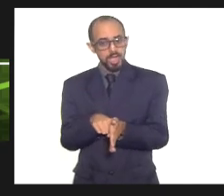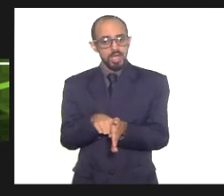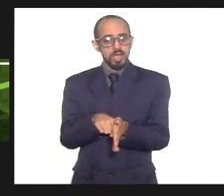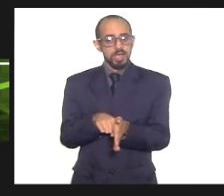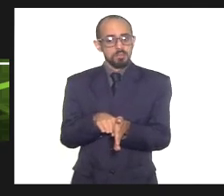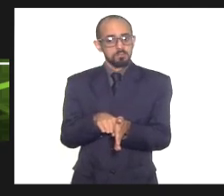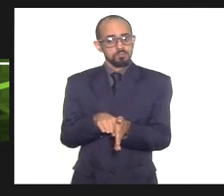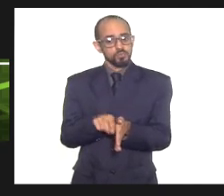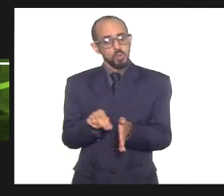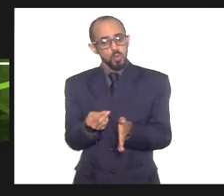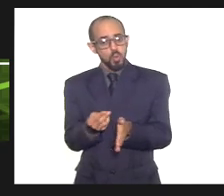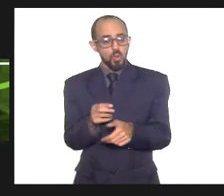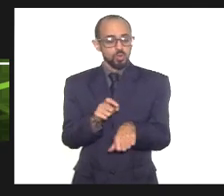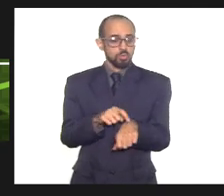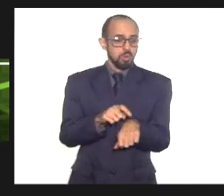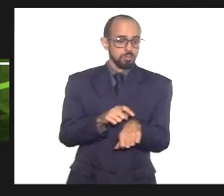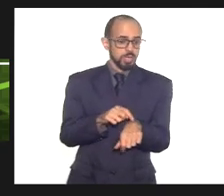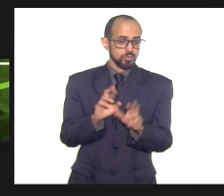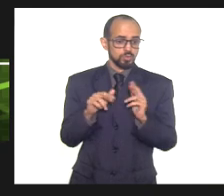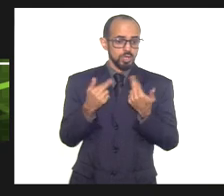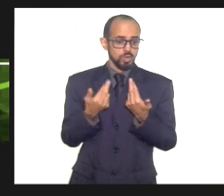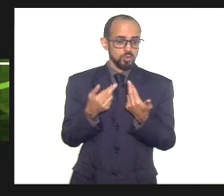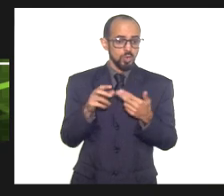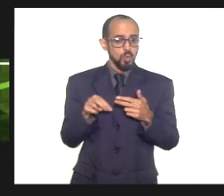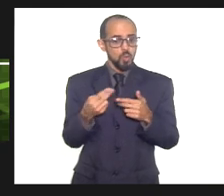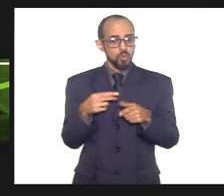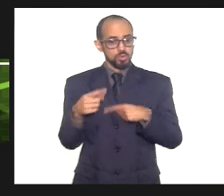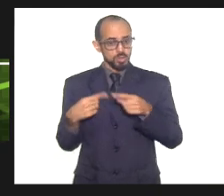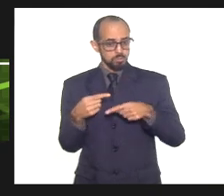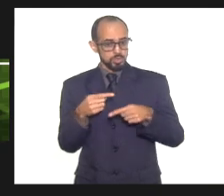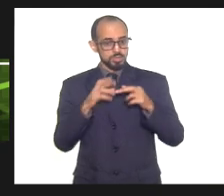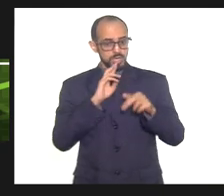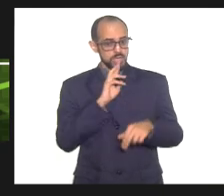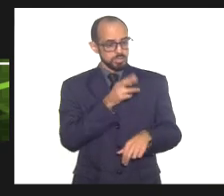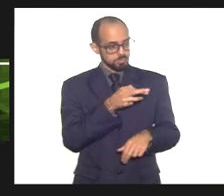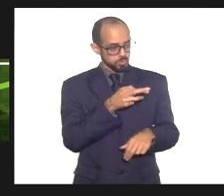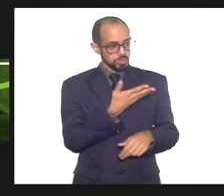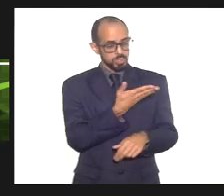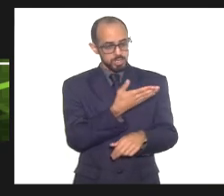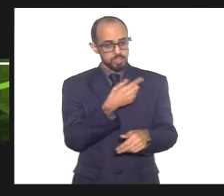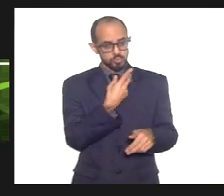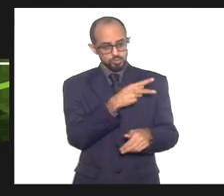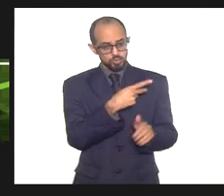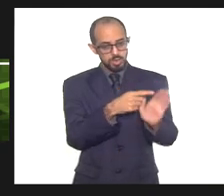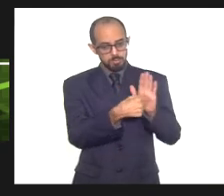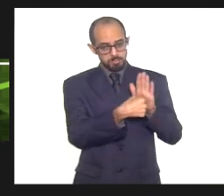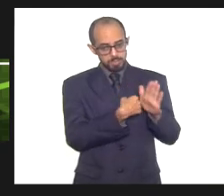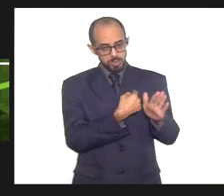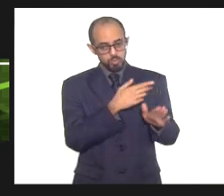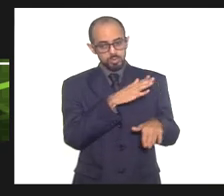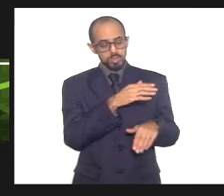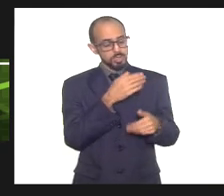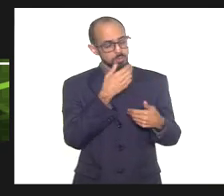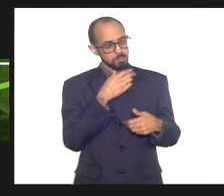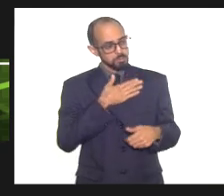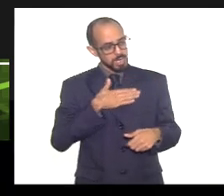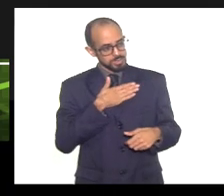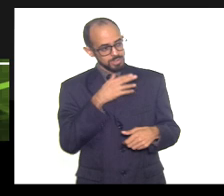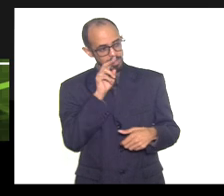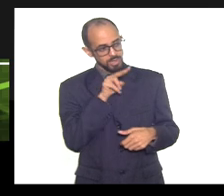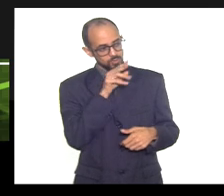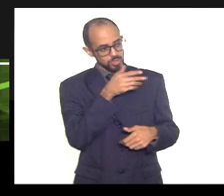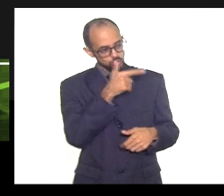se não formalmente depois, respondendo em detalhes a vossa pergunta. É um prazer revê-la, a sua Magda.